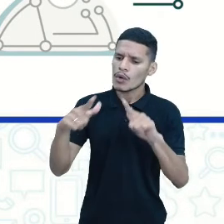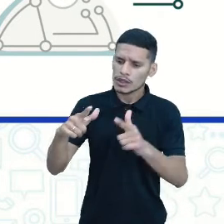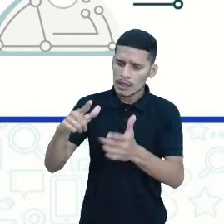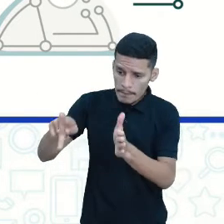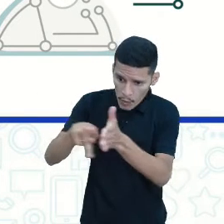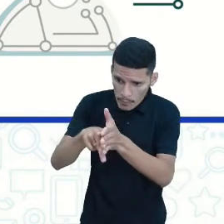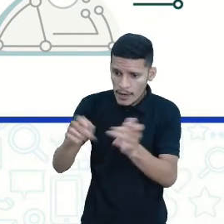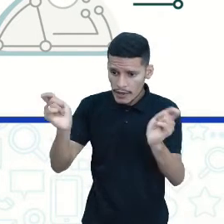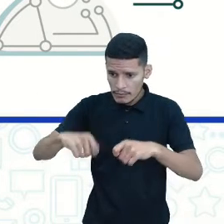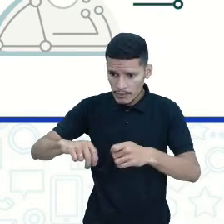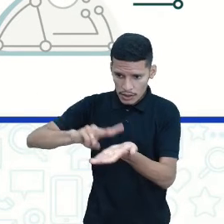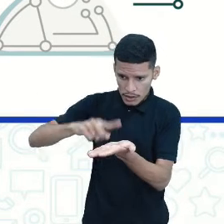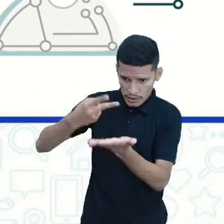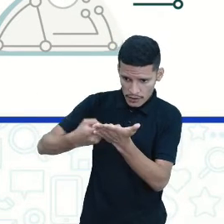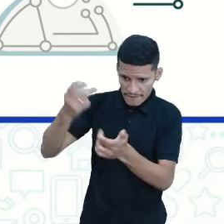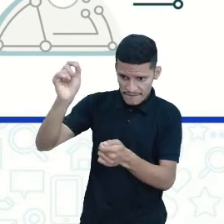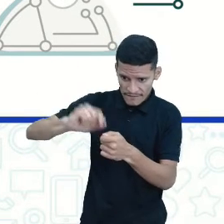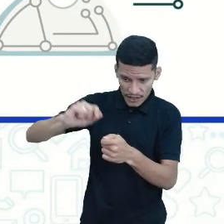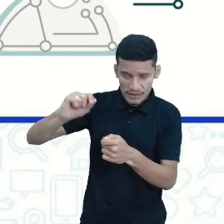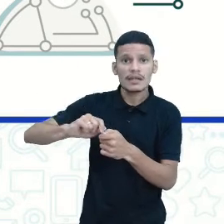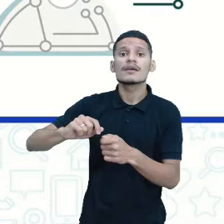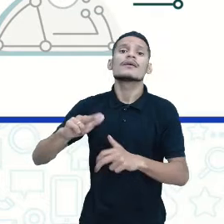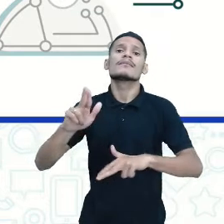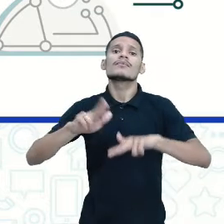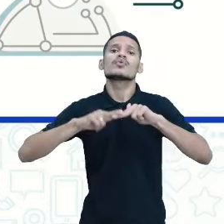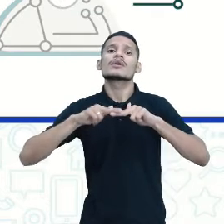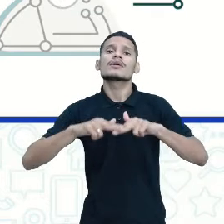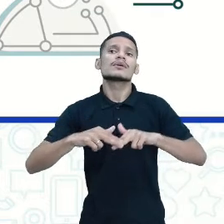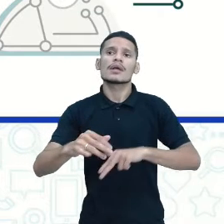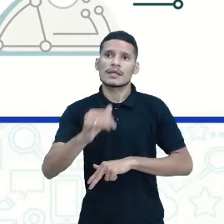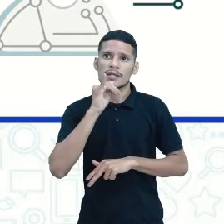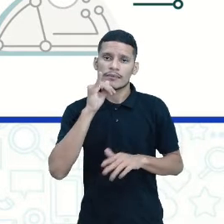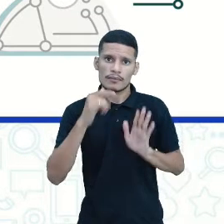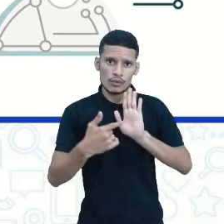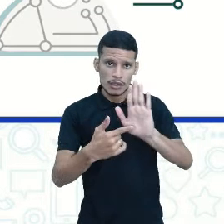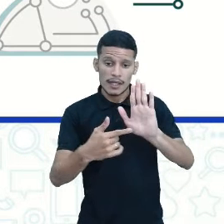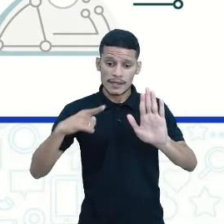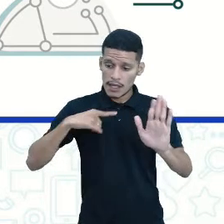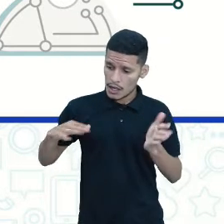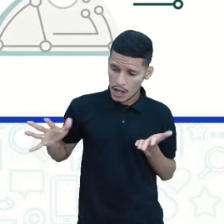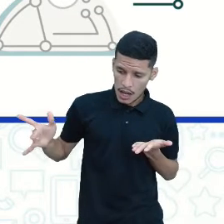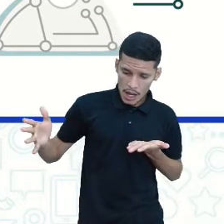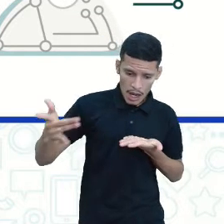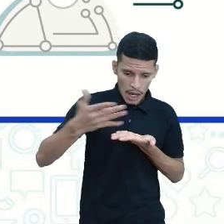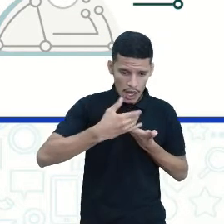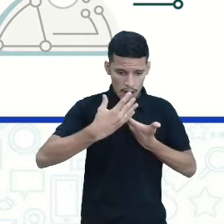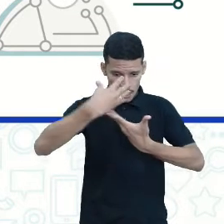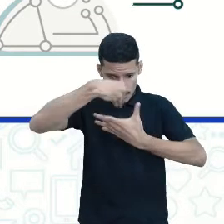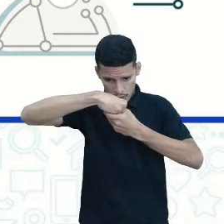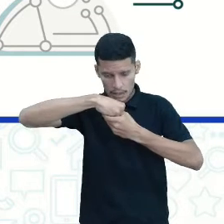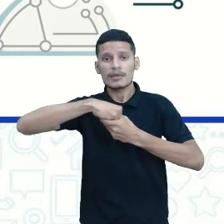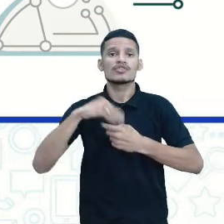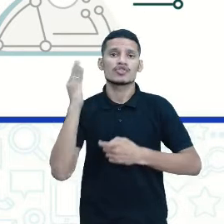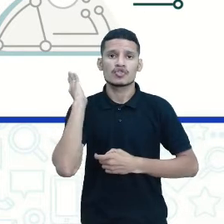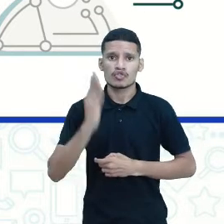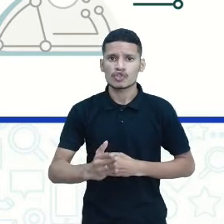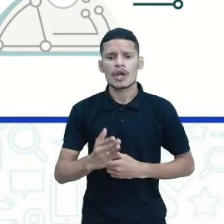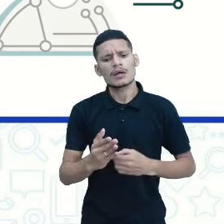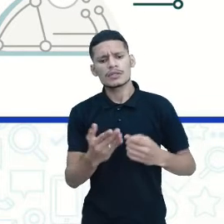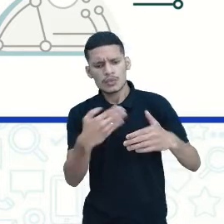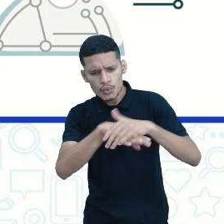traduções, porque, por causa dos exemplos, tem um banco de dados imenso, uma capacidade de